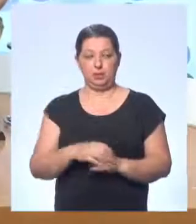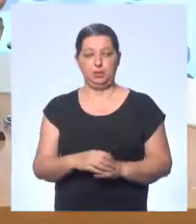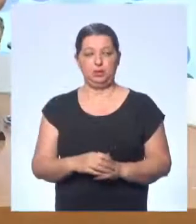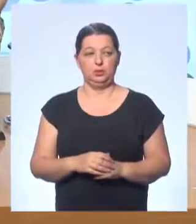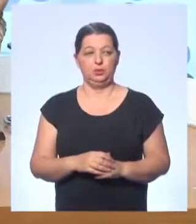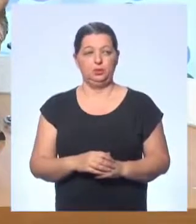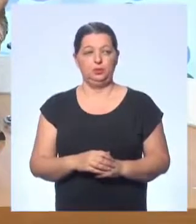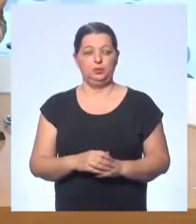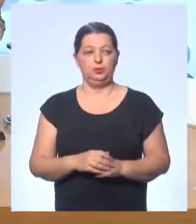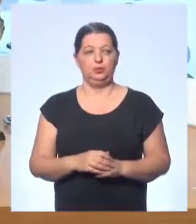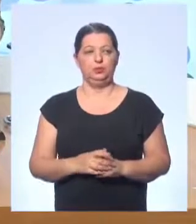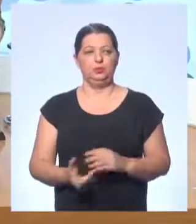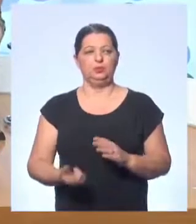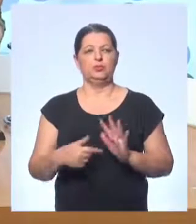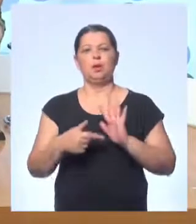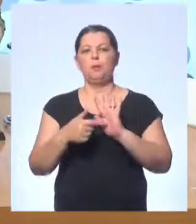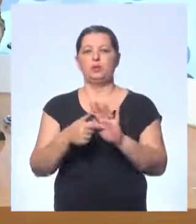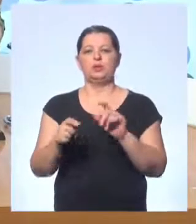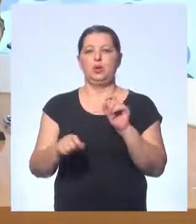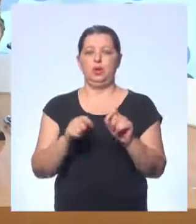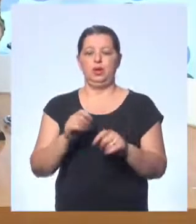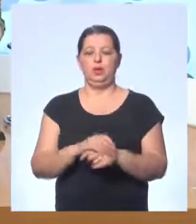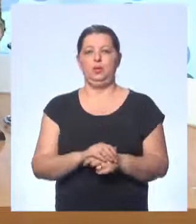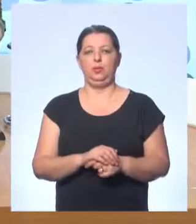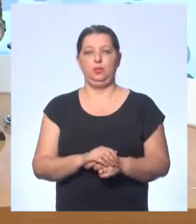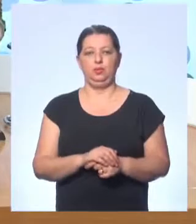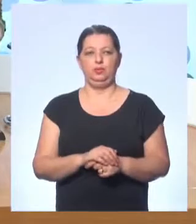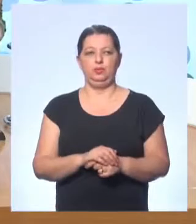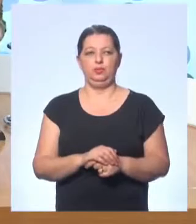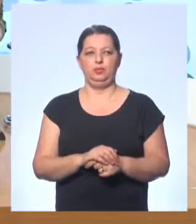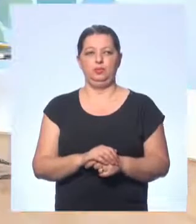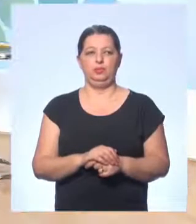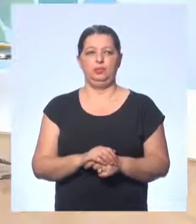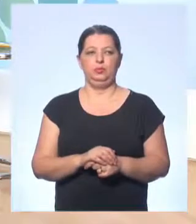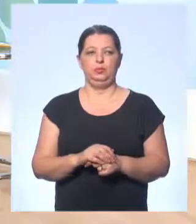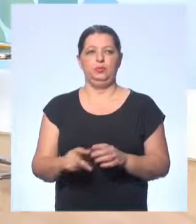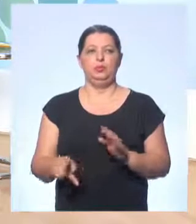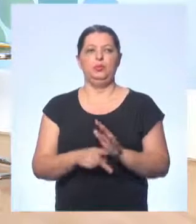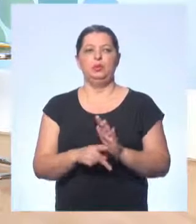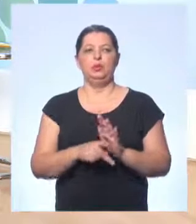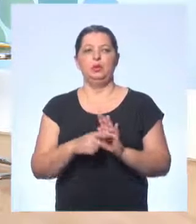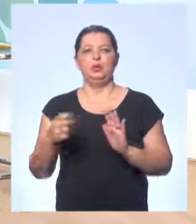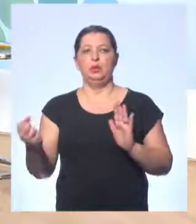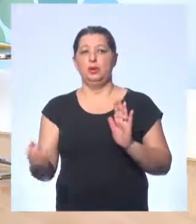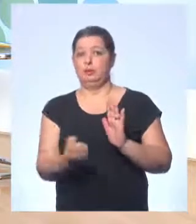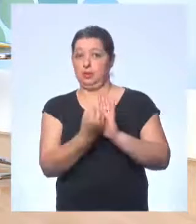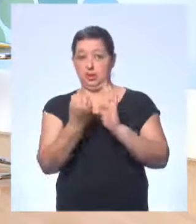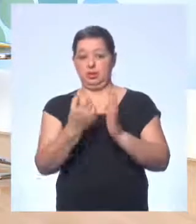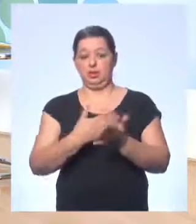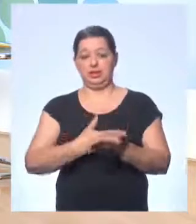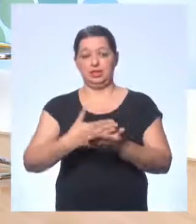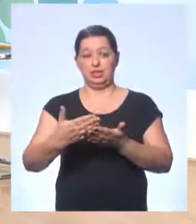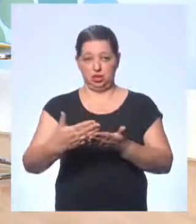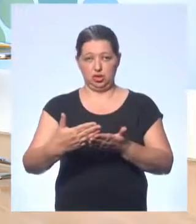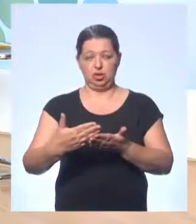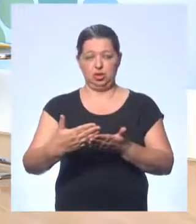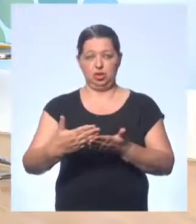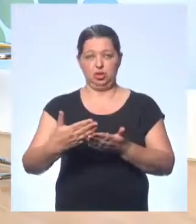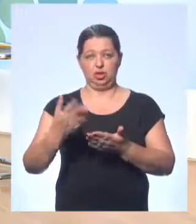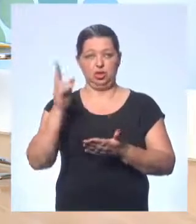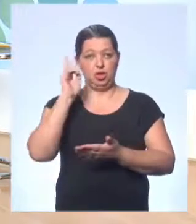Antes de ler o slide, só quero mostrar o seguinte, que o marco que é convencionado como inicial da história da